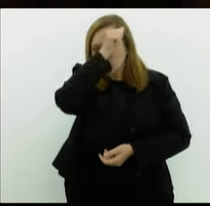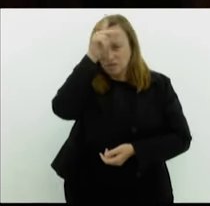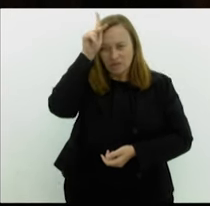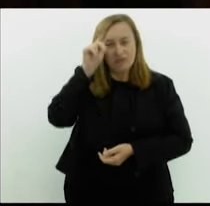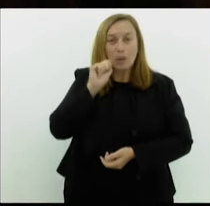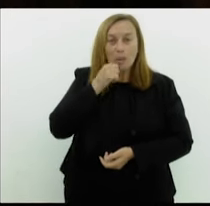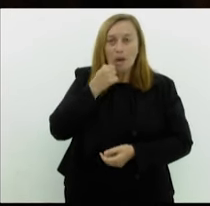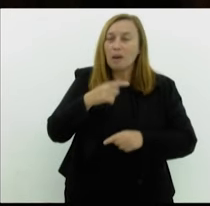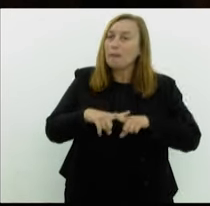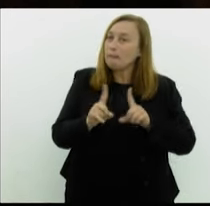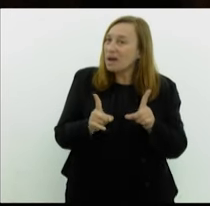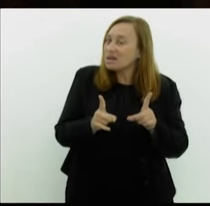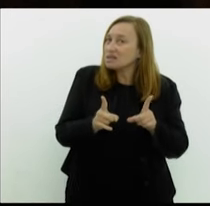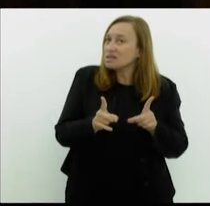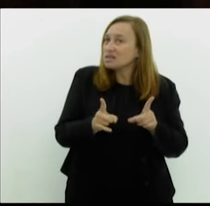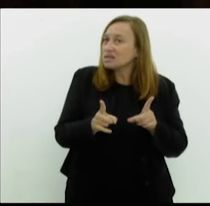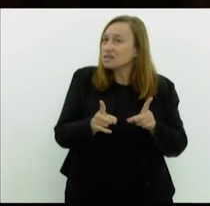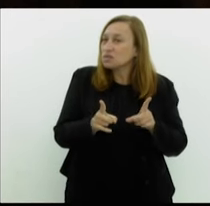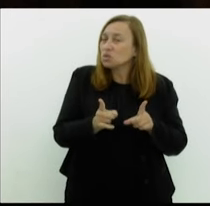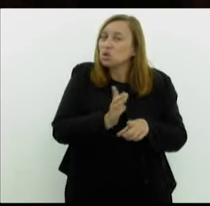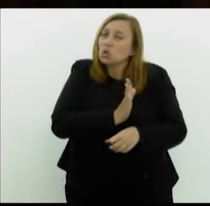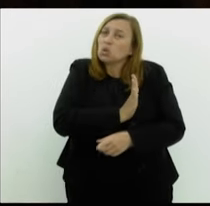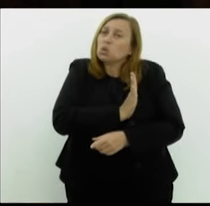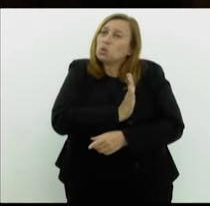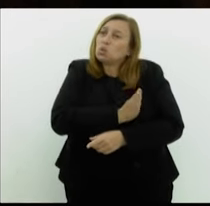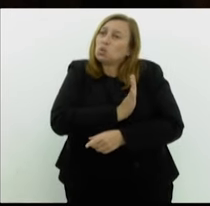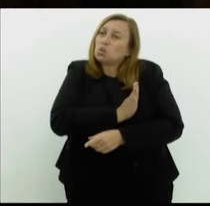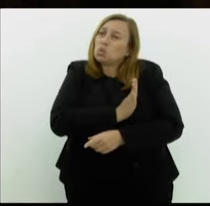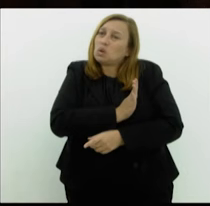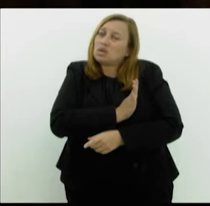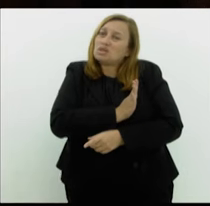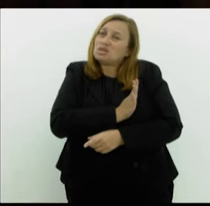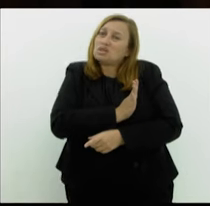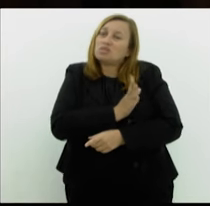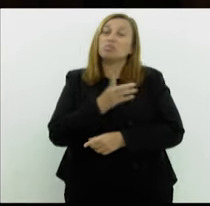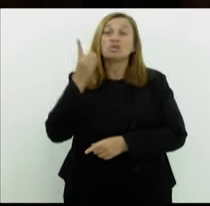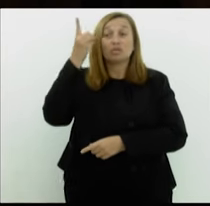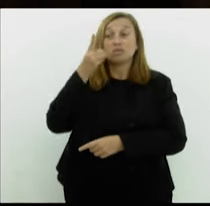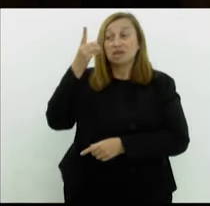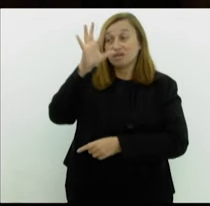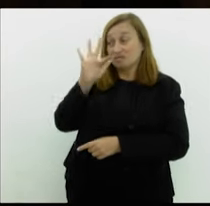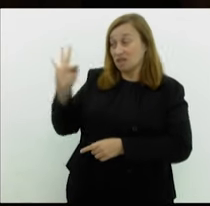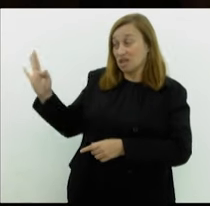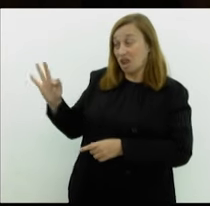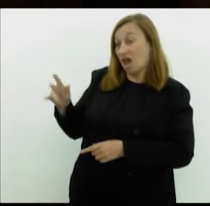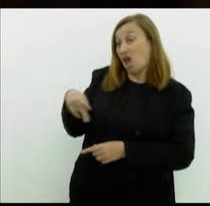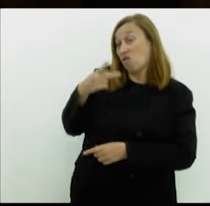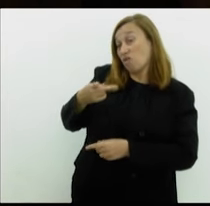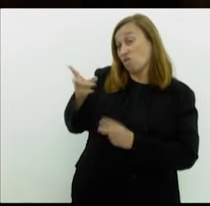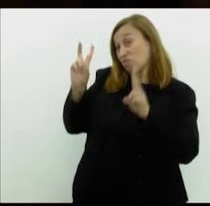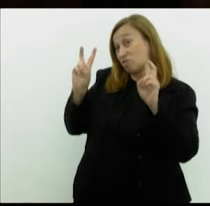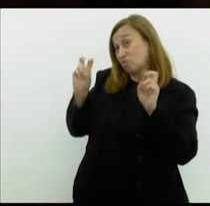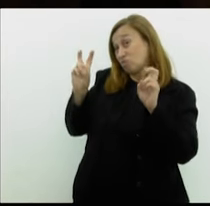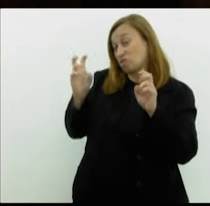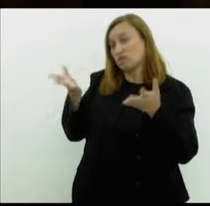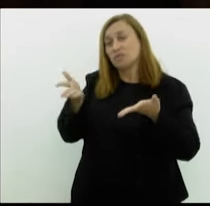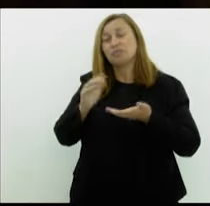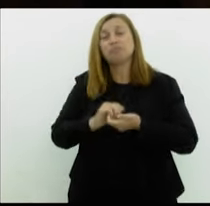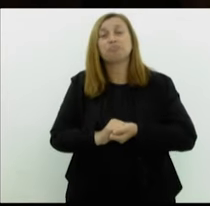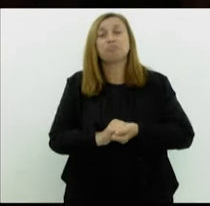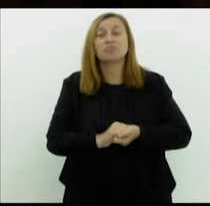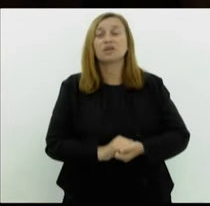há uma predileção no coração por esse deputado federal. E aí eu adentro uma questão